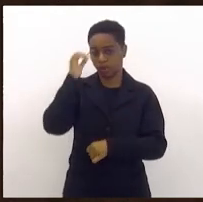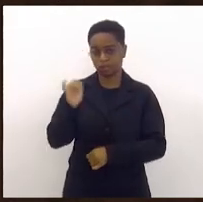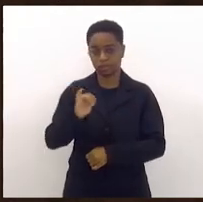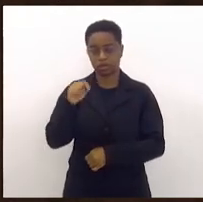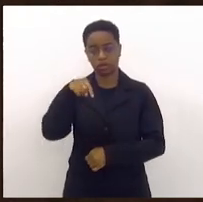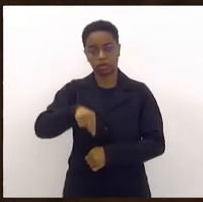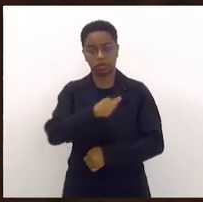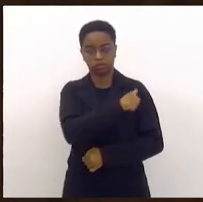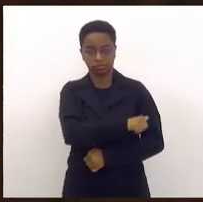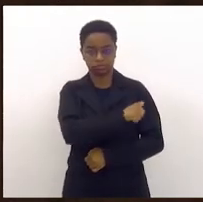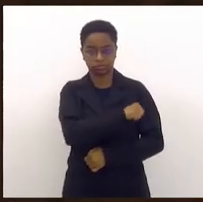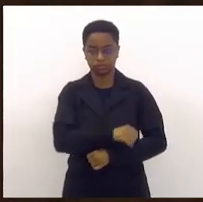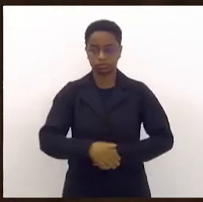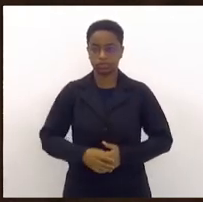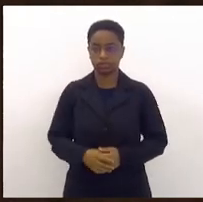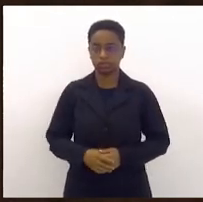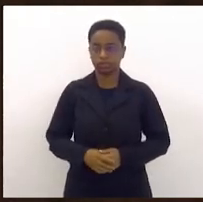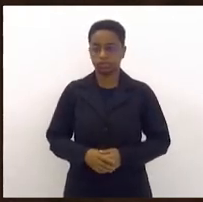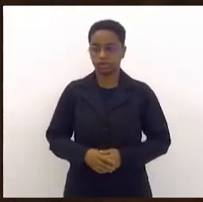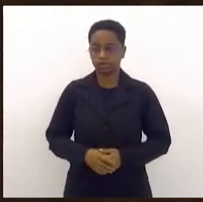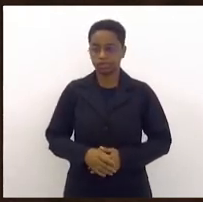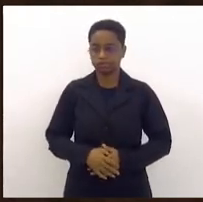do Estado do Rio de Janeiro.